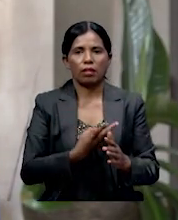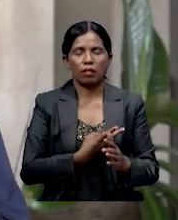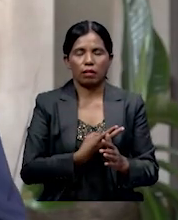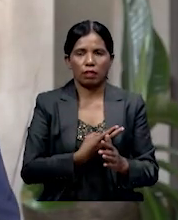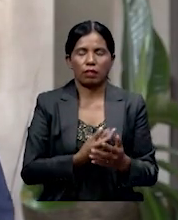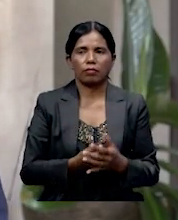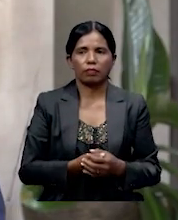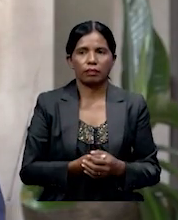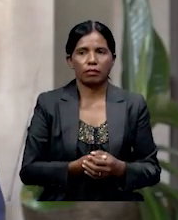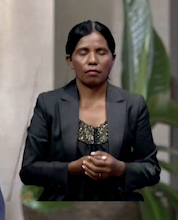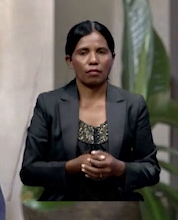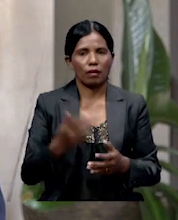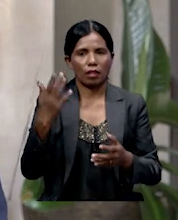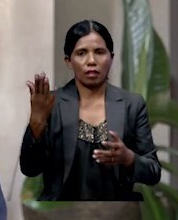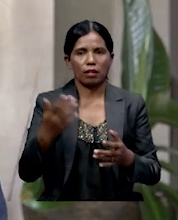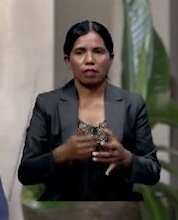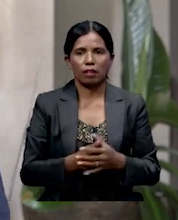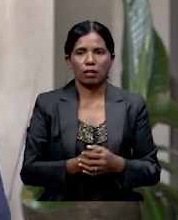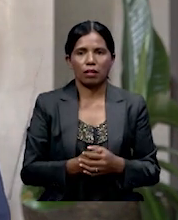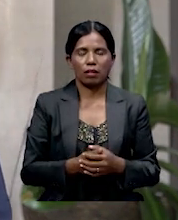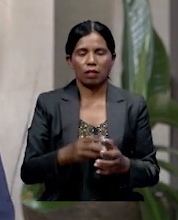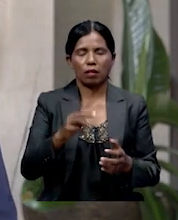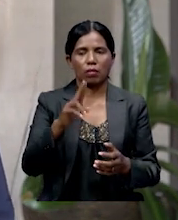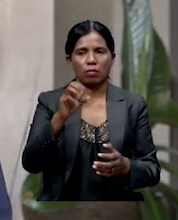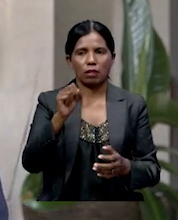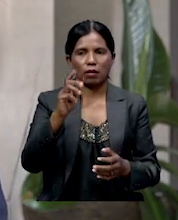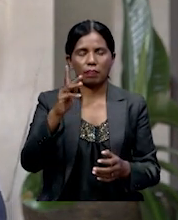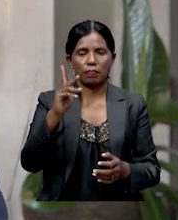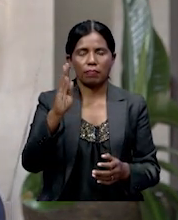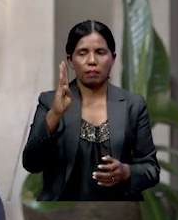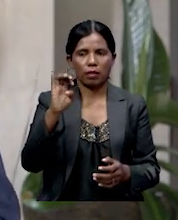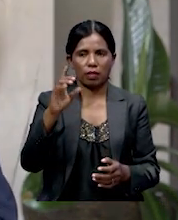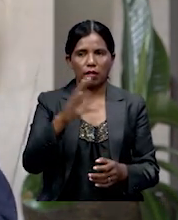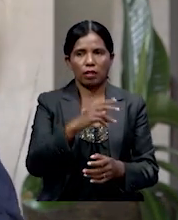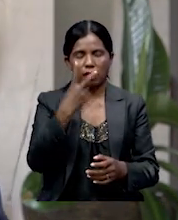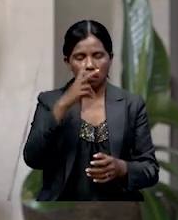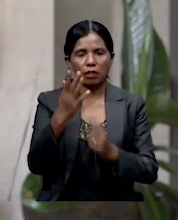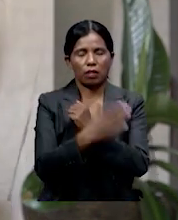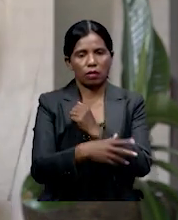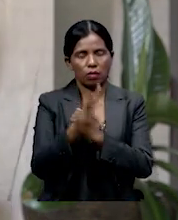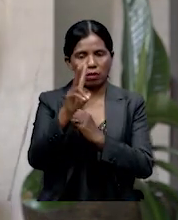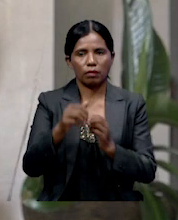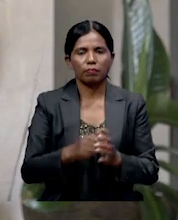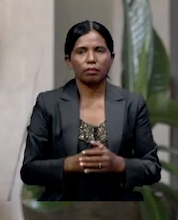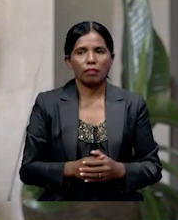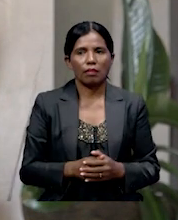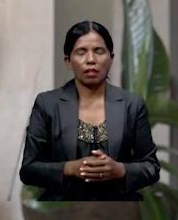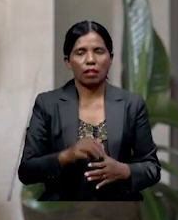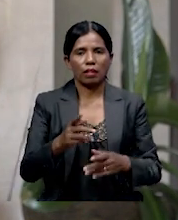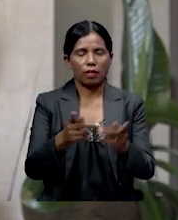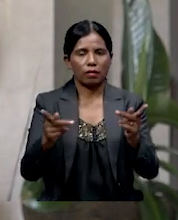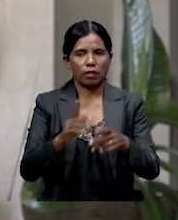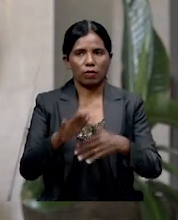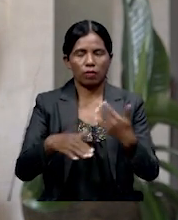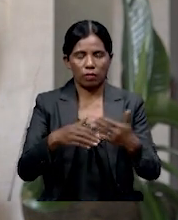e a Moçambique, a cobertura, mas a nação ruana. Então, a missão diplomática é feita em Rototo e